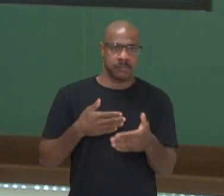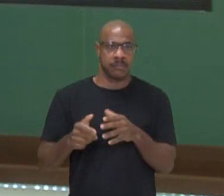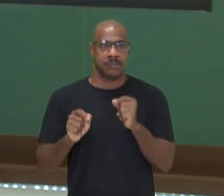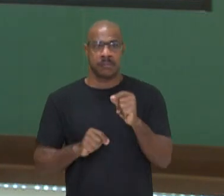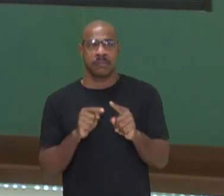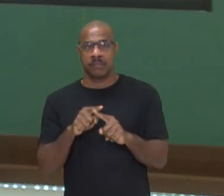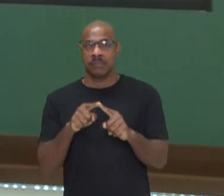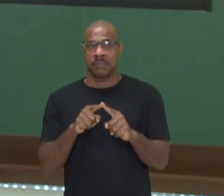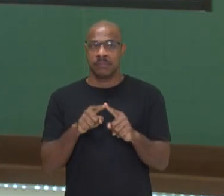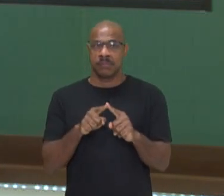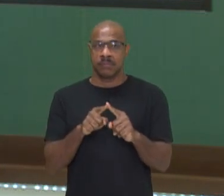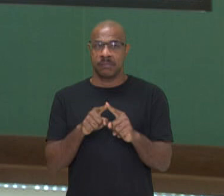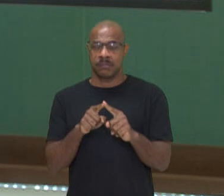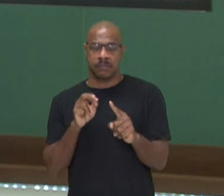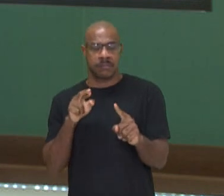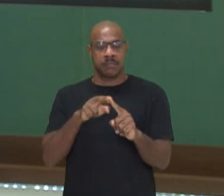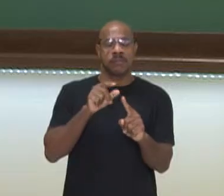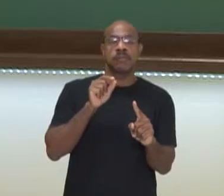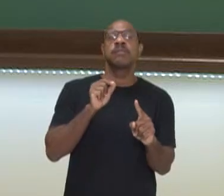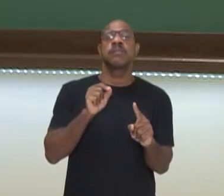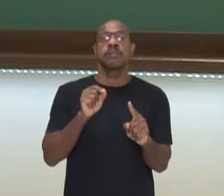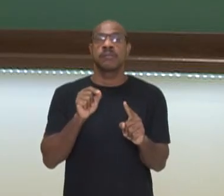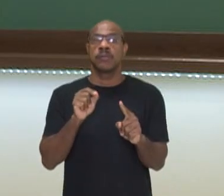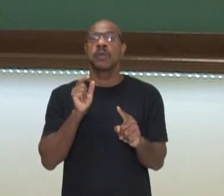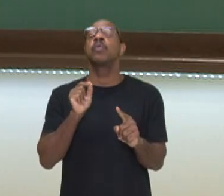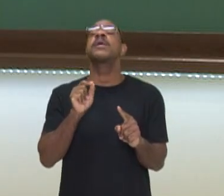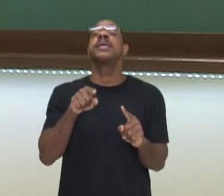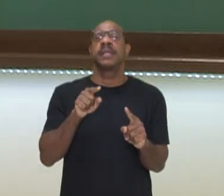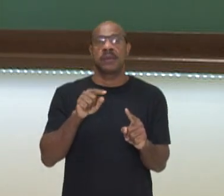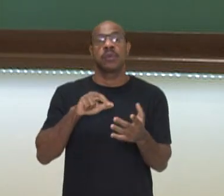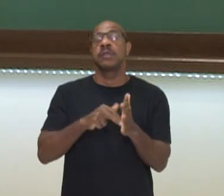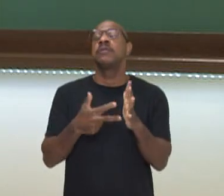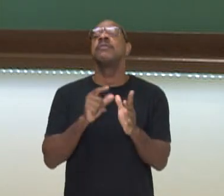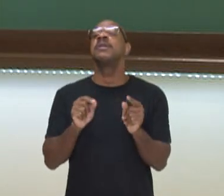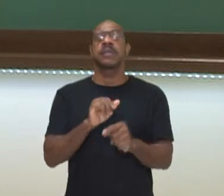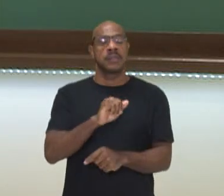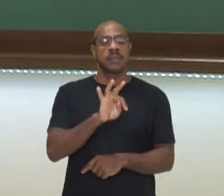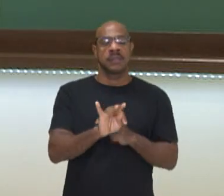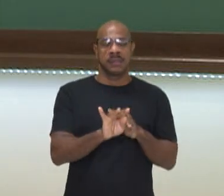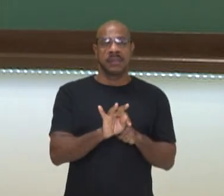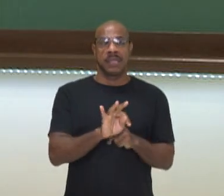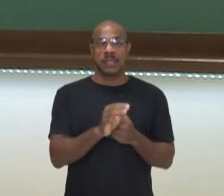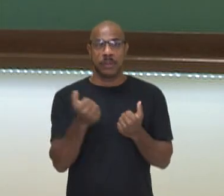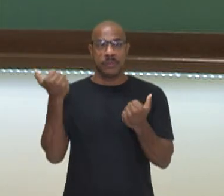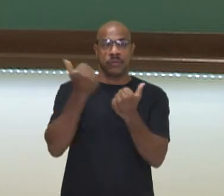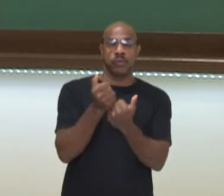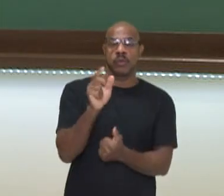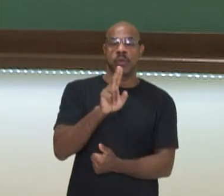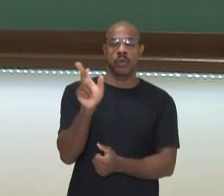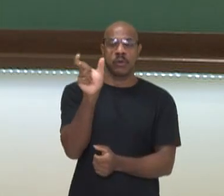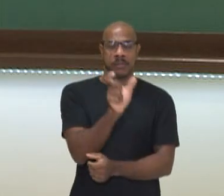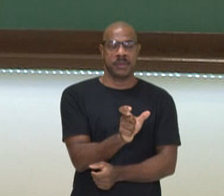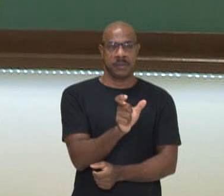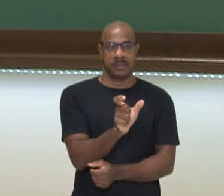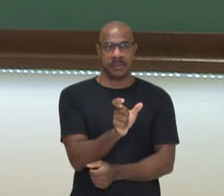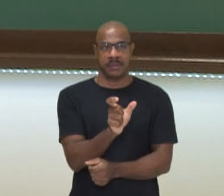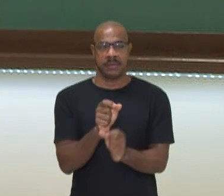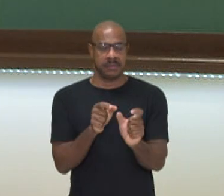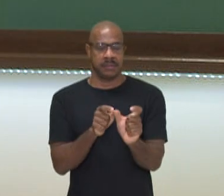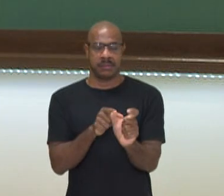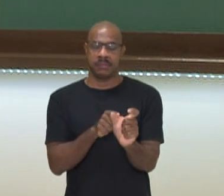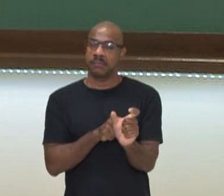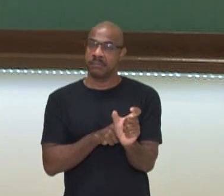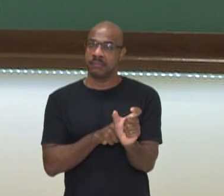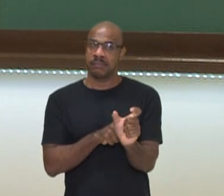referindo a alguma coisa, porque essa é a função de pronome, né? Pronome substitui nome. Então, ele se refere a alguma coisa que já foi dita, ou algo que vai ser